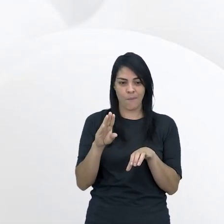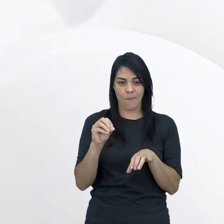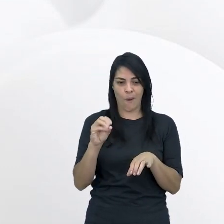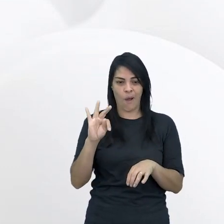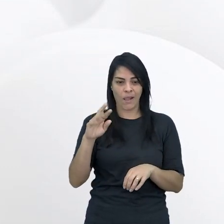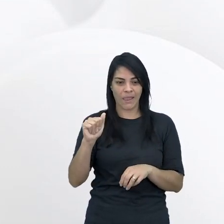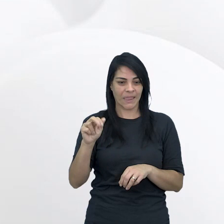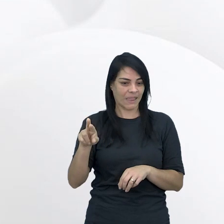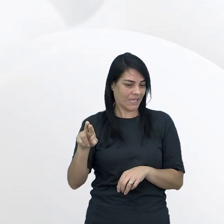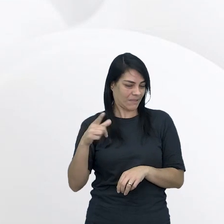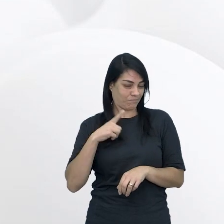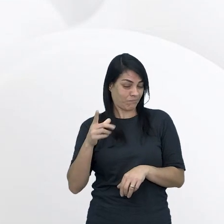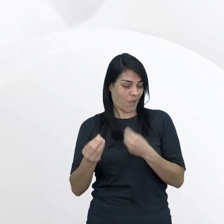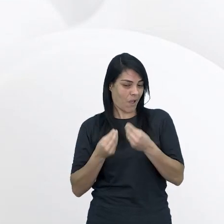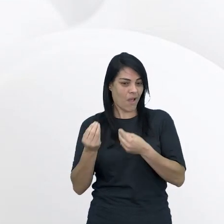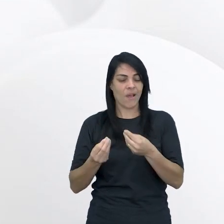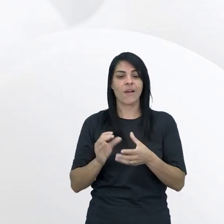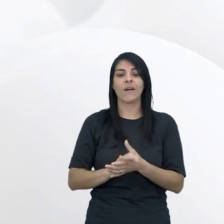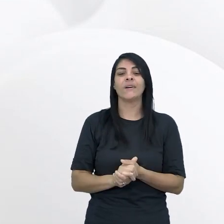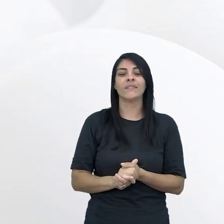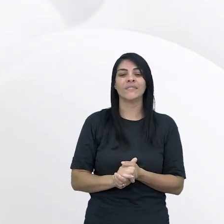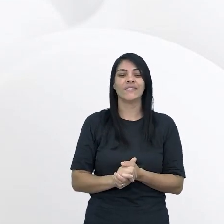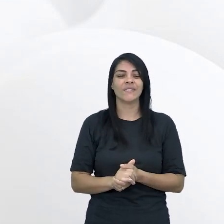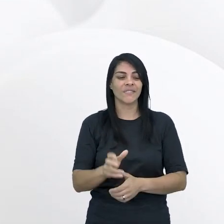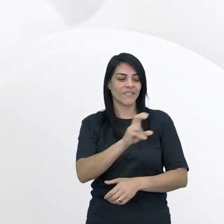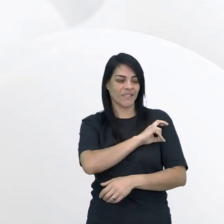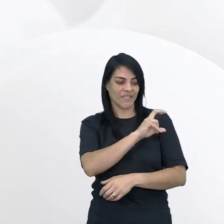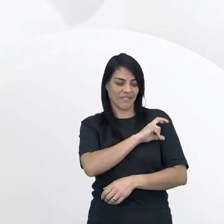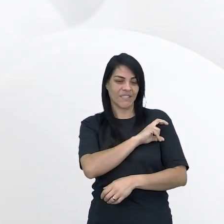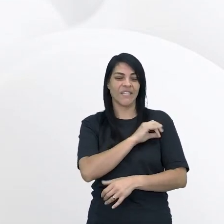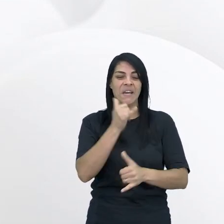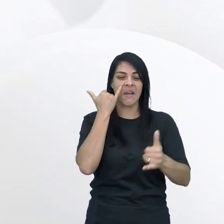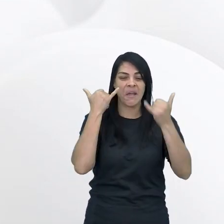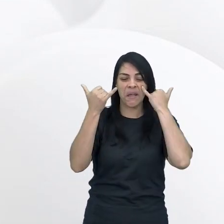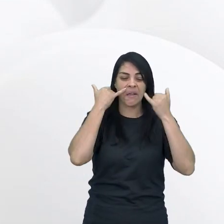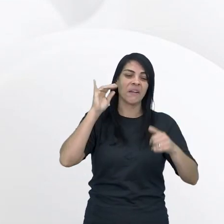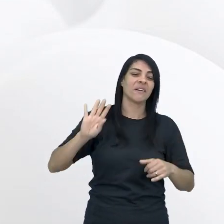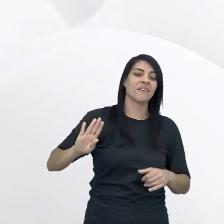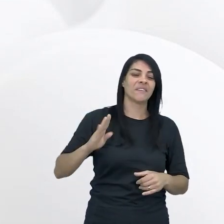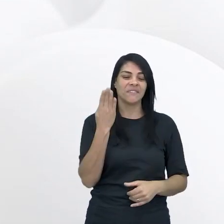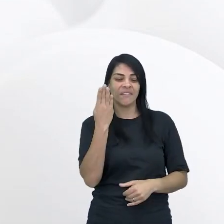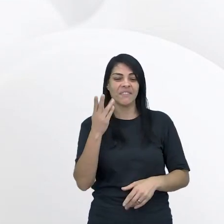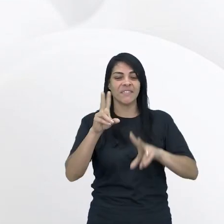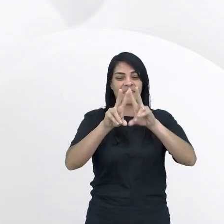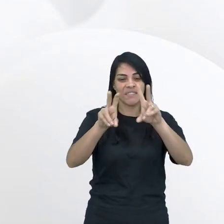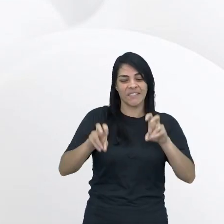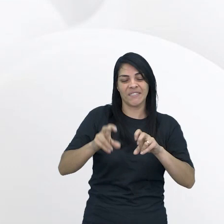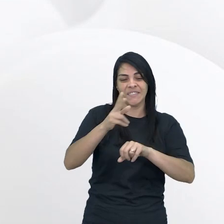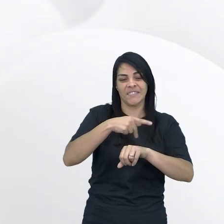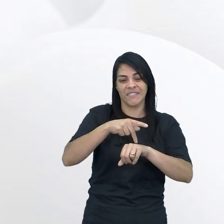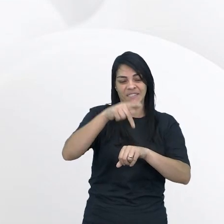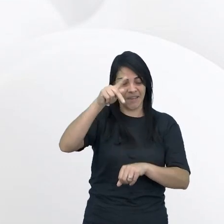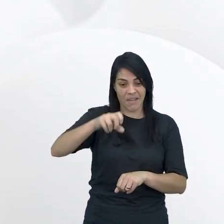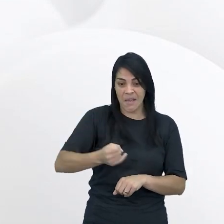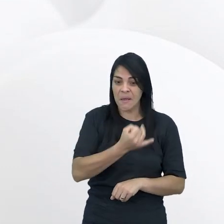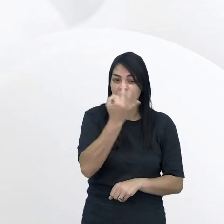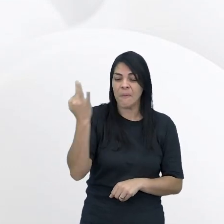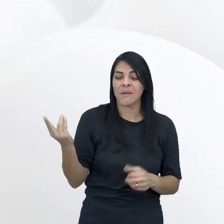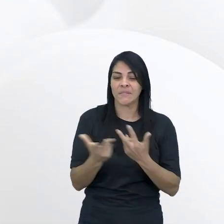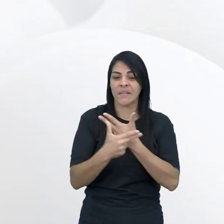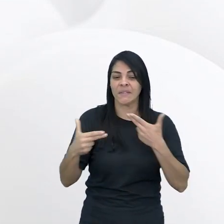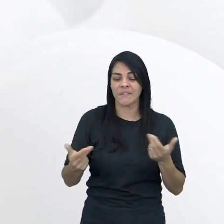5º ano a gente já pode trabalhar fake news, certo? Com essa temática de Páscoa. Olha quanta coisa a gente